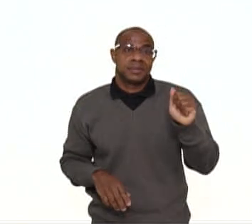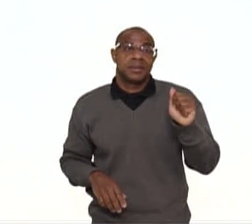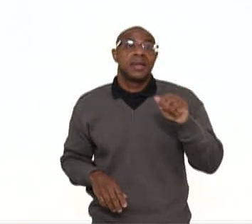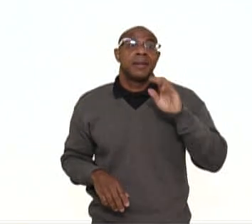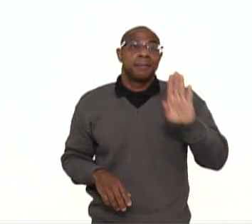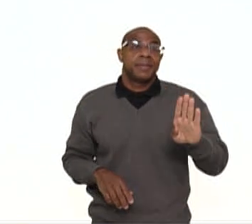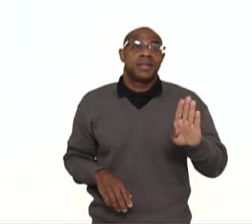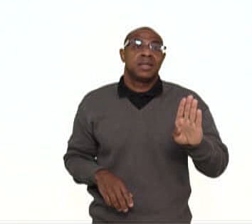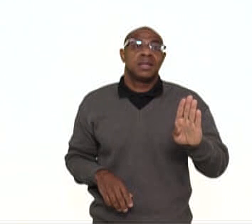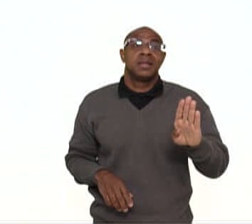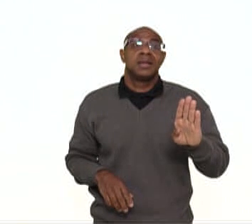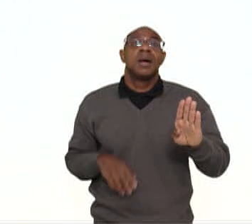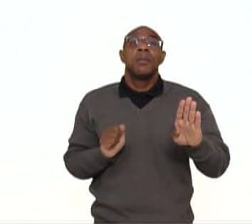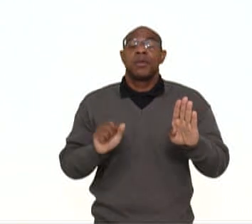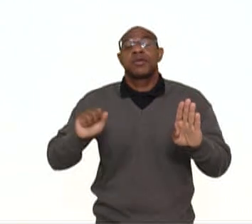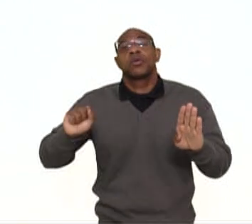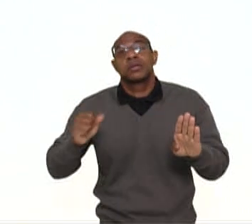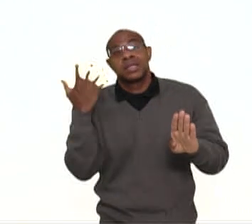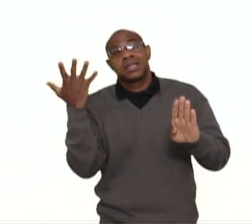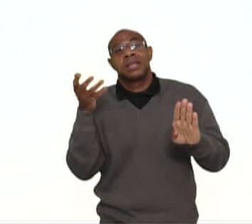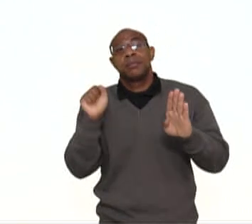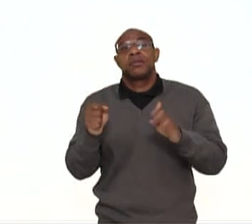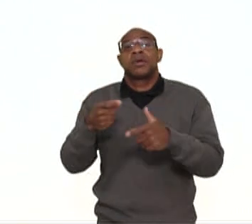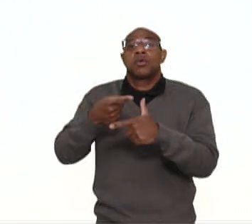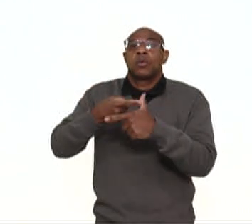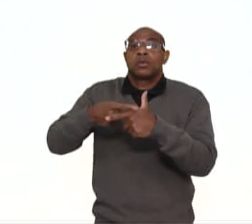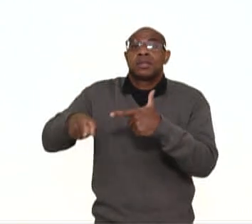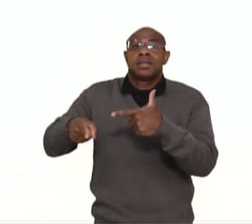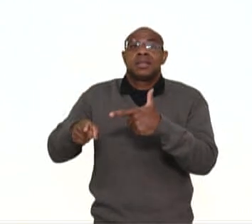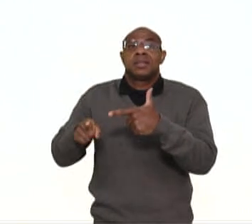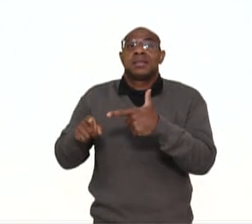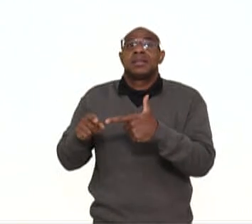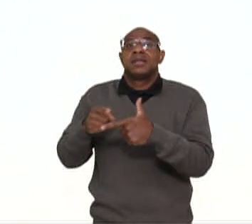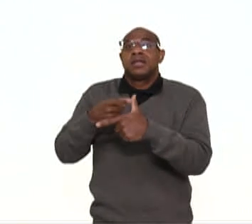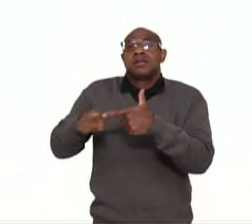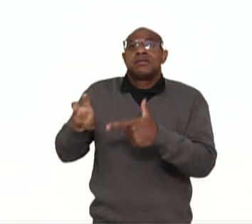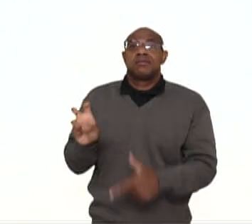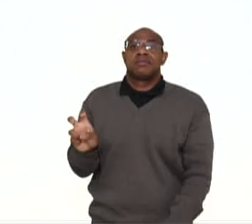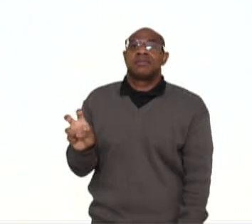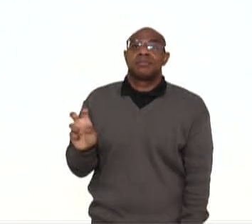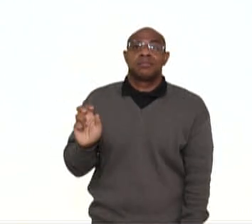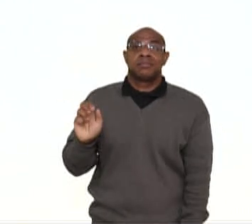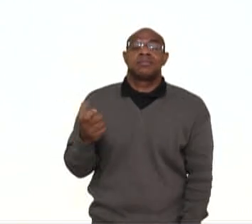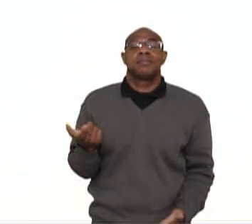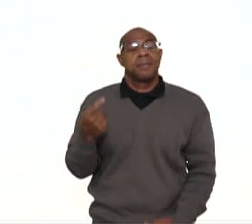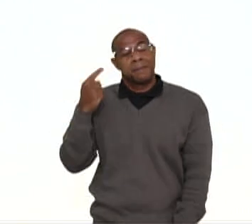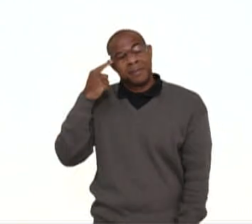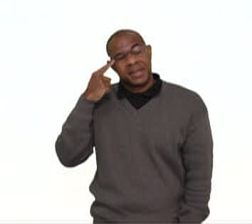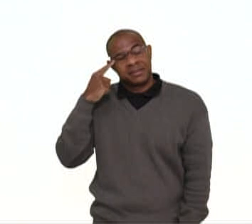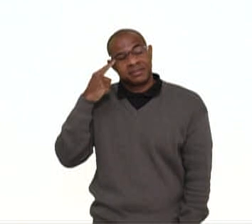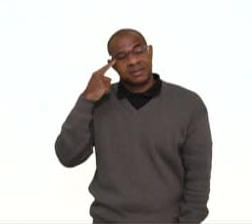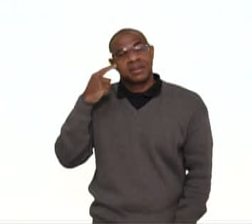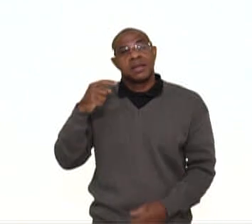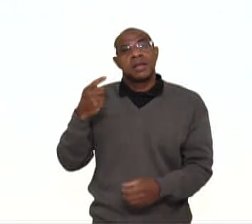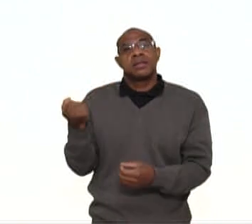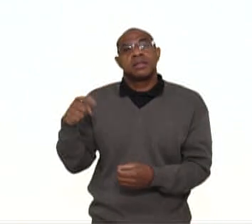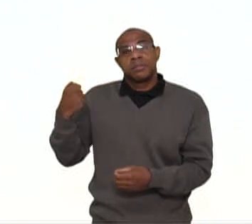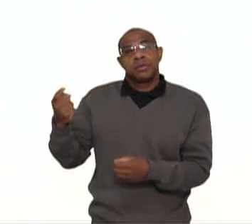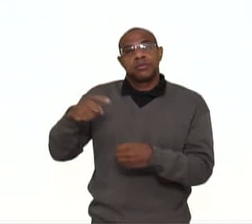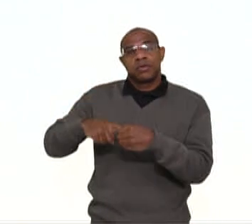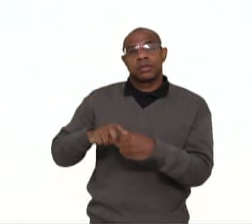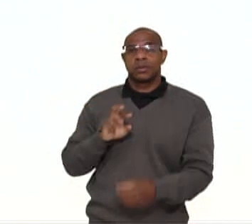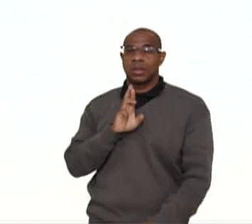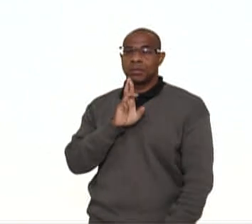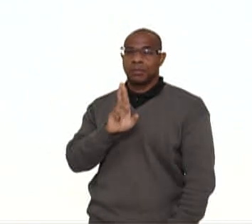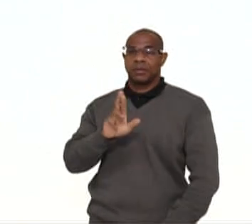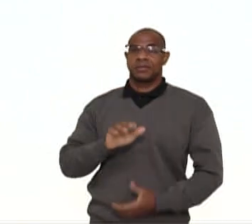Calcule lá. Qual é a chance desse número ser divisível por 5? Tá? Pense um pouquinho e eu já volto com a resposta.